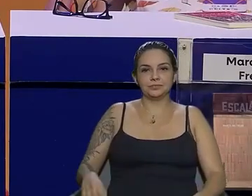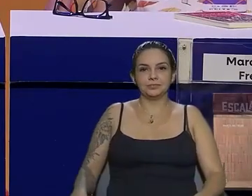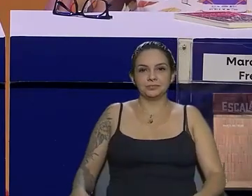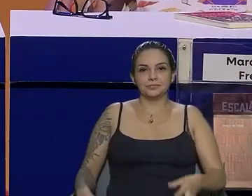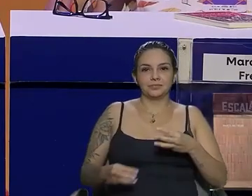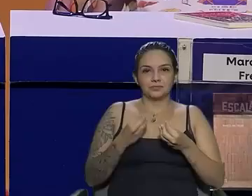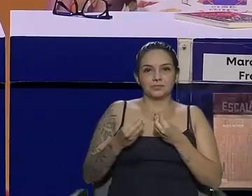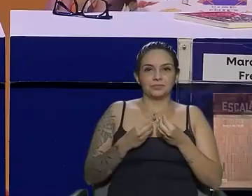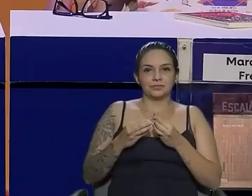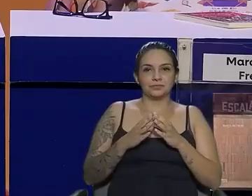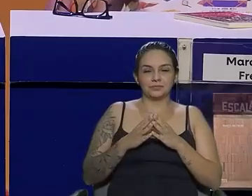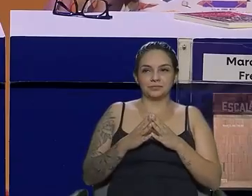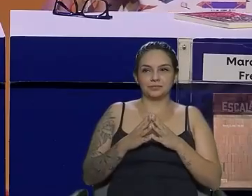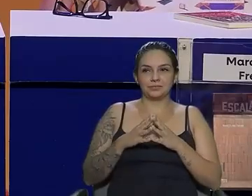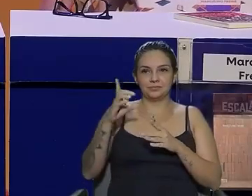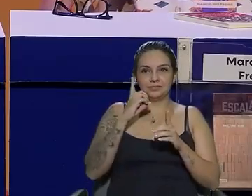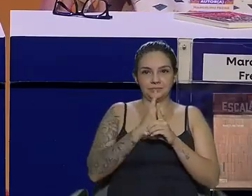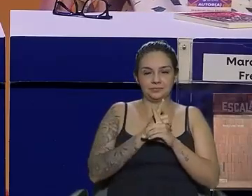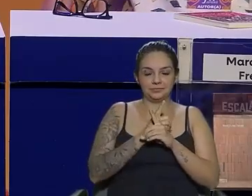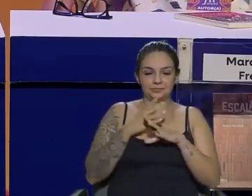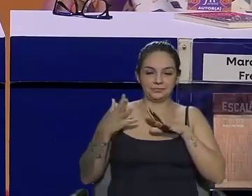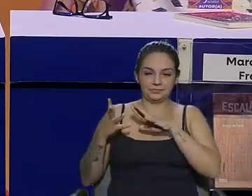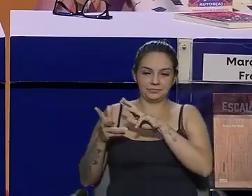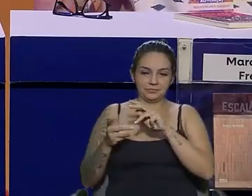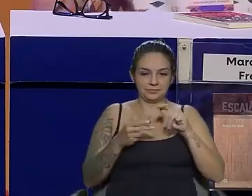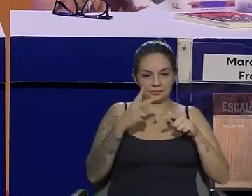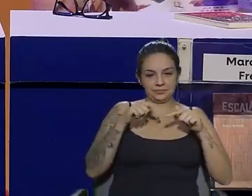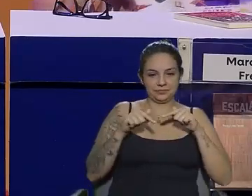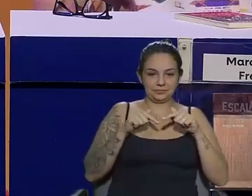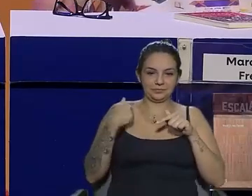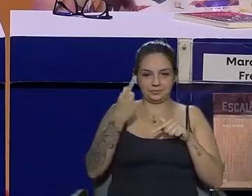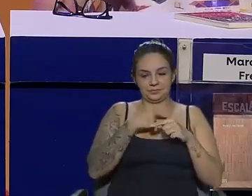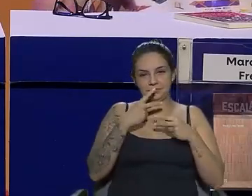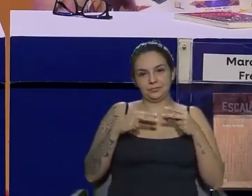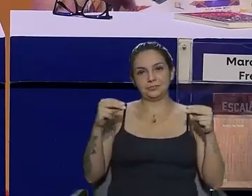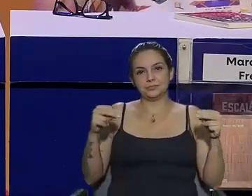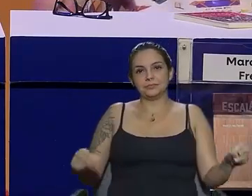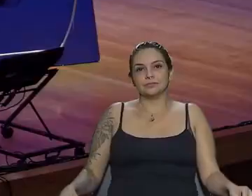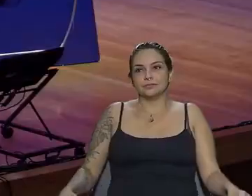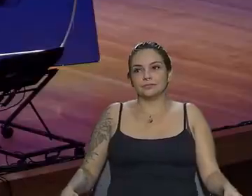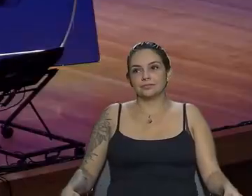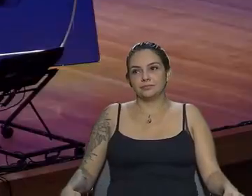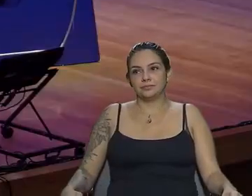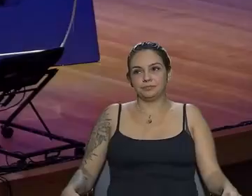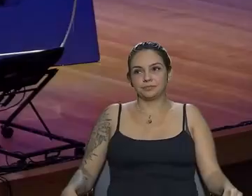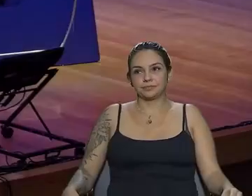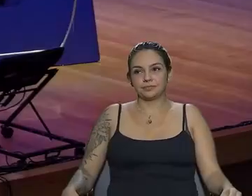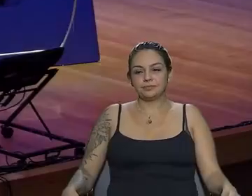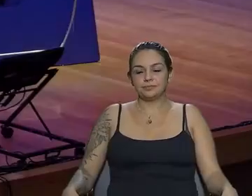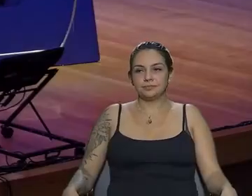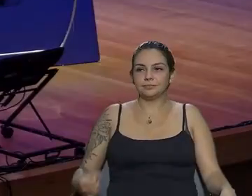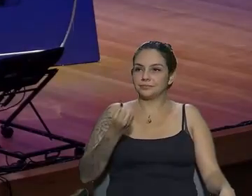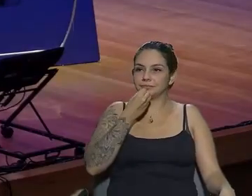castanho e barba de tom grisalho. Ele traja camiseta de botões de mangas curtas estampada em tons de branco, azul, laranja e